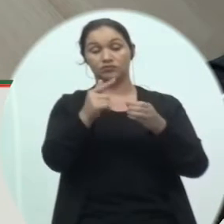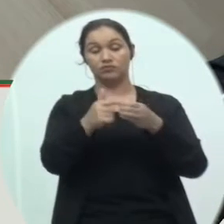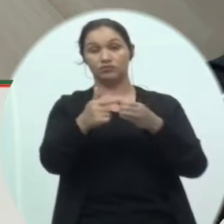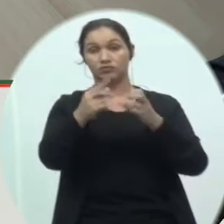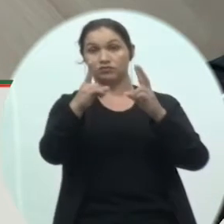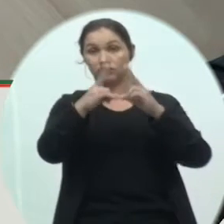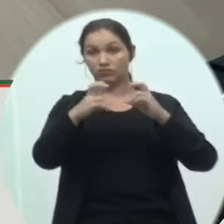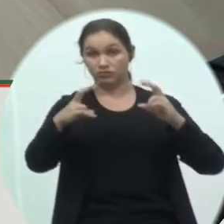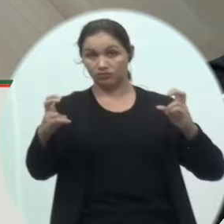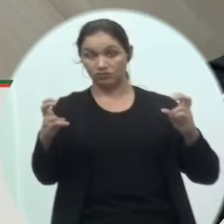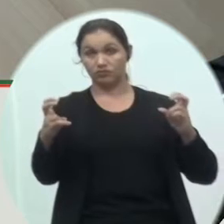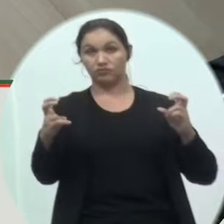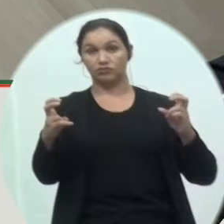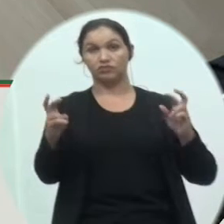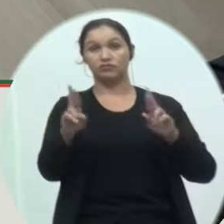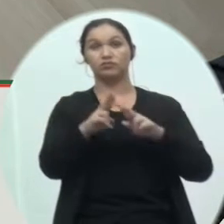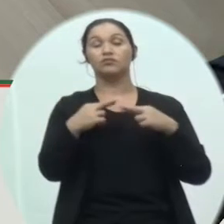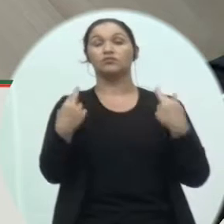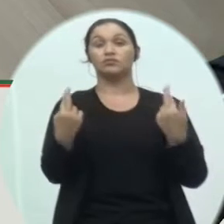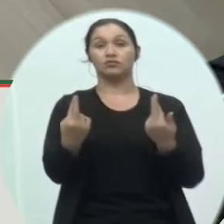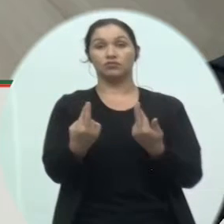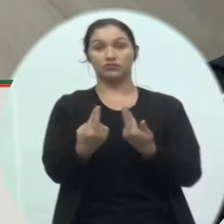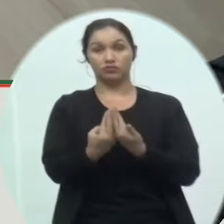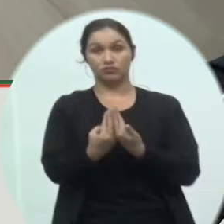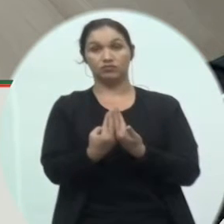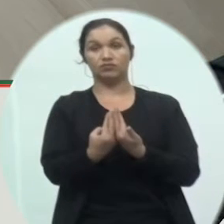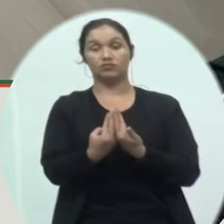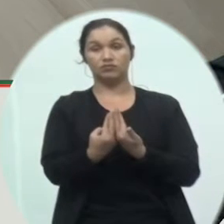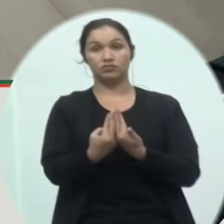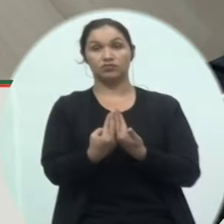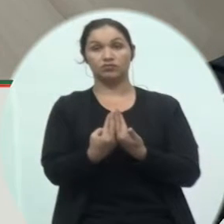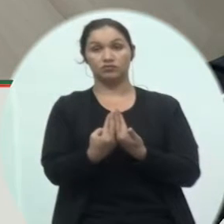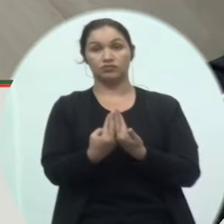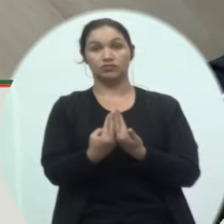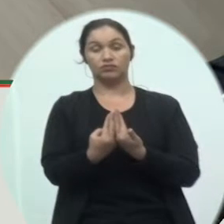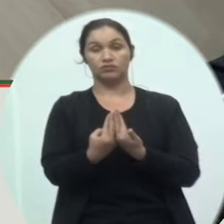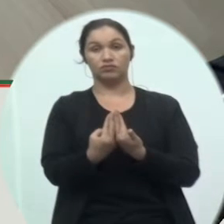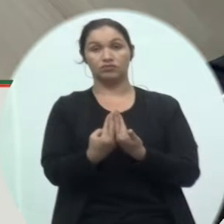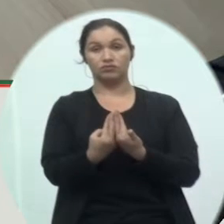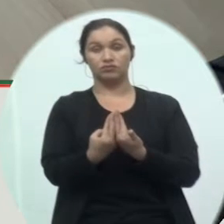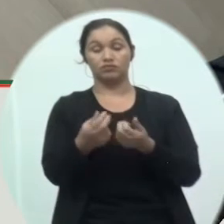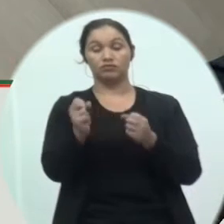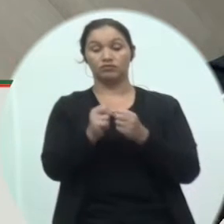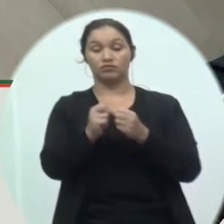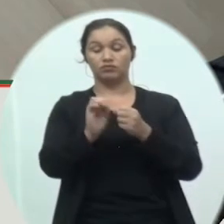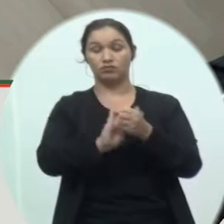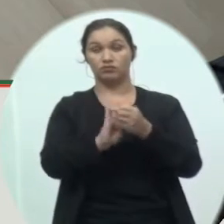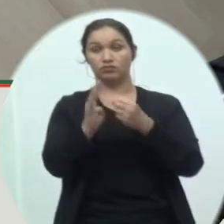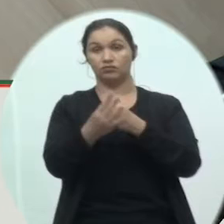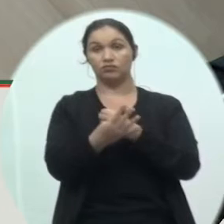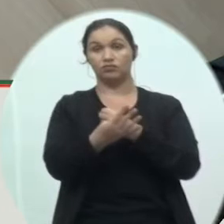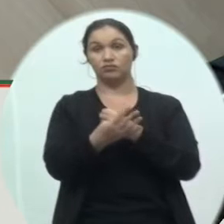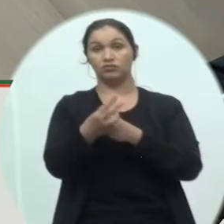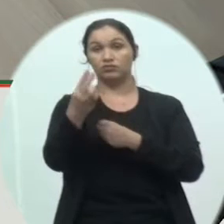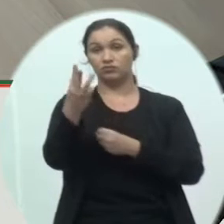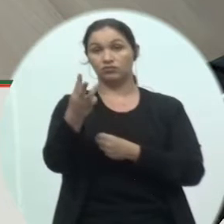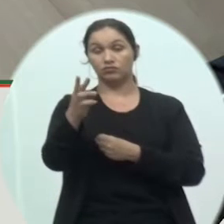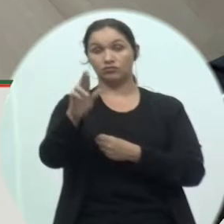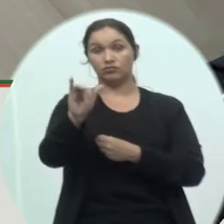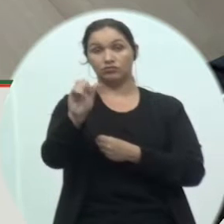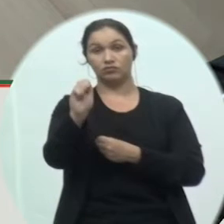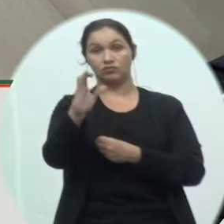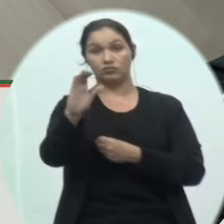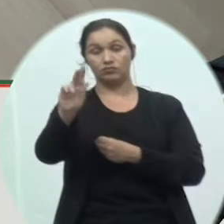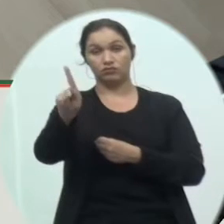sua reunião extraordinária na Igreja de Três Riachos, em janeiro último, resolveu organizar